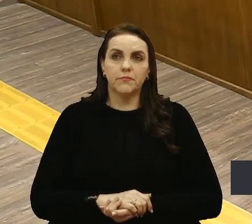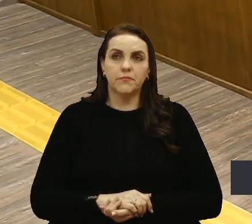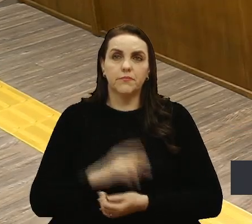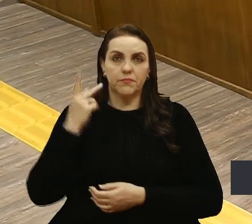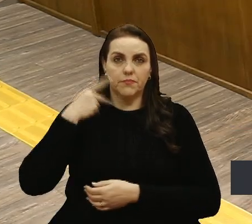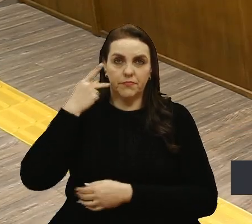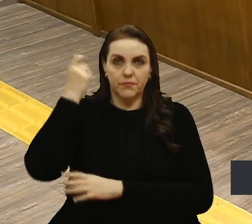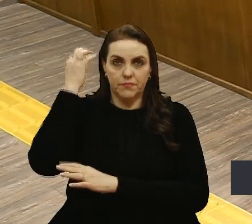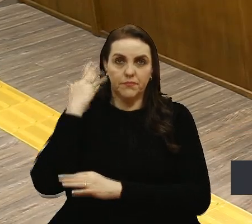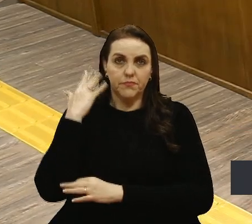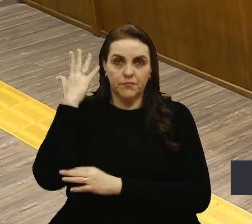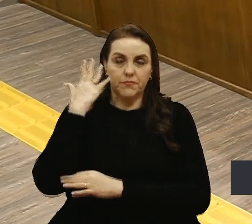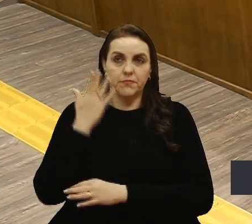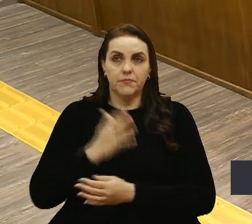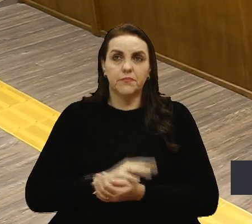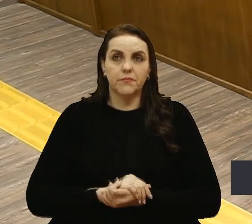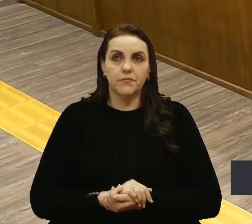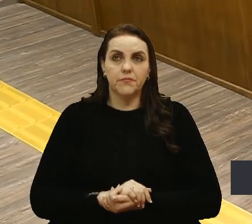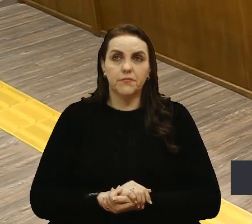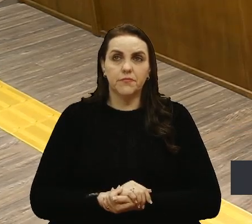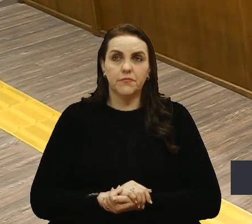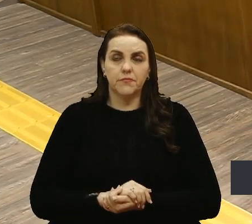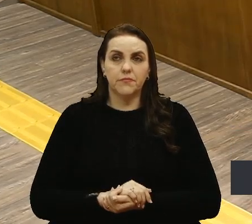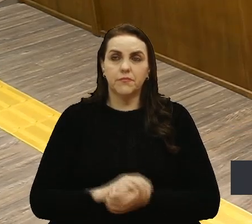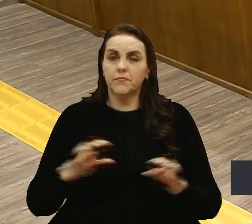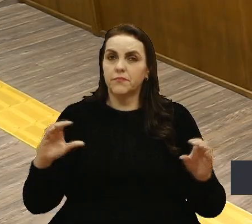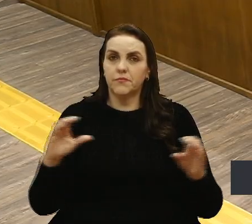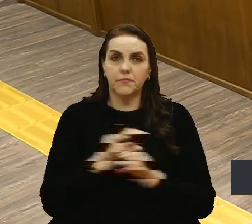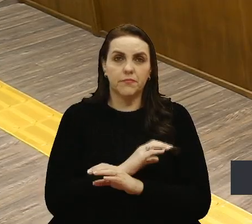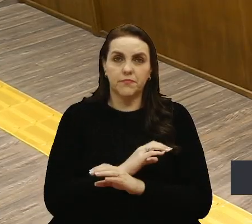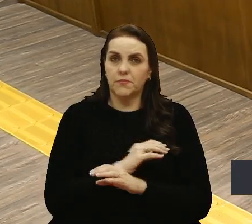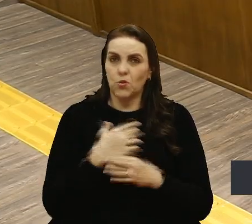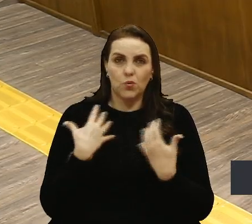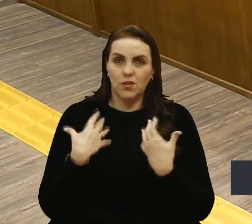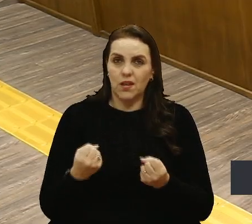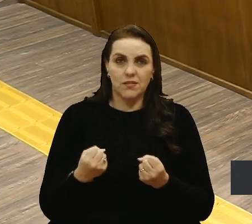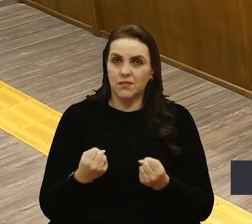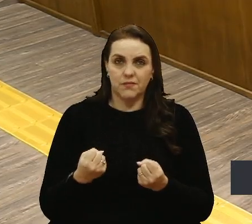Vereadora Daiane, é completamente inadmissível.